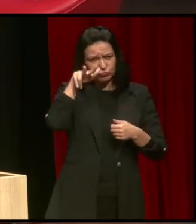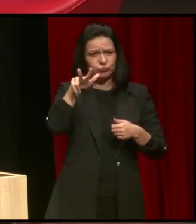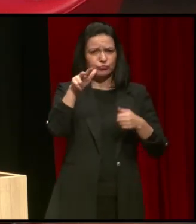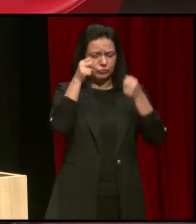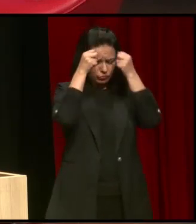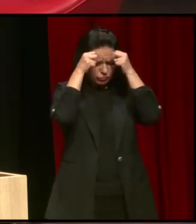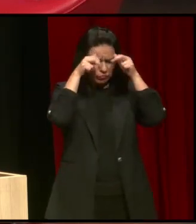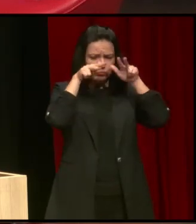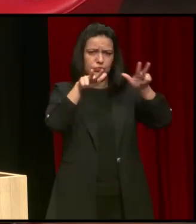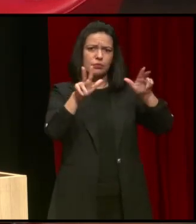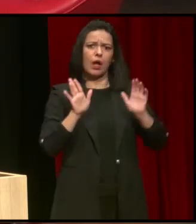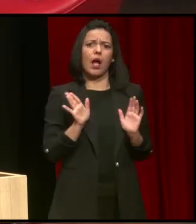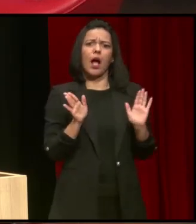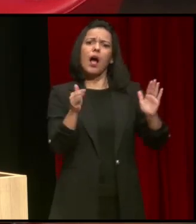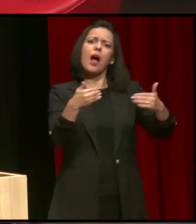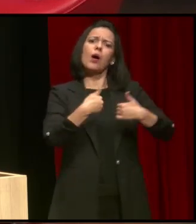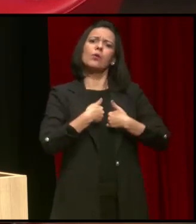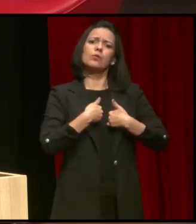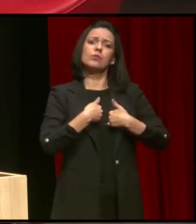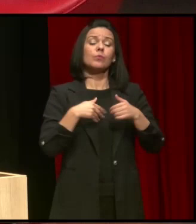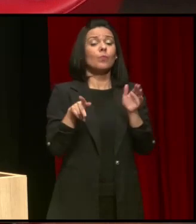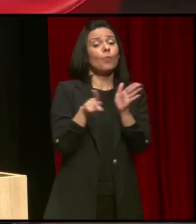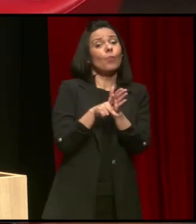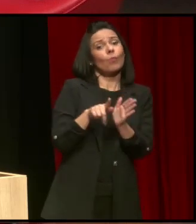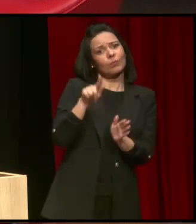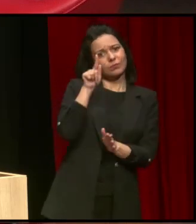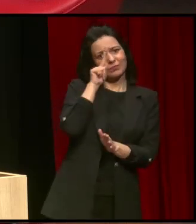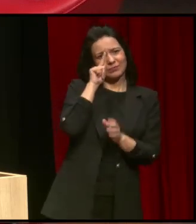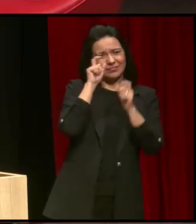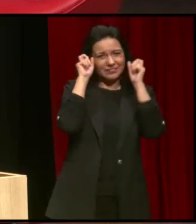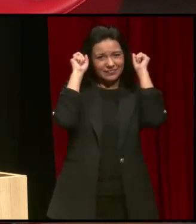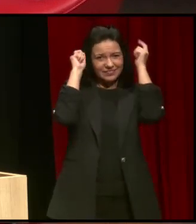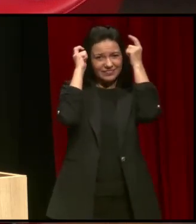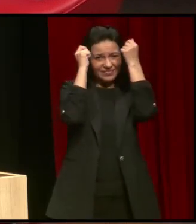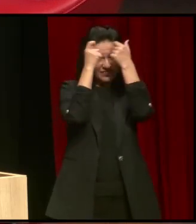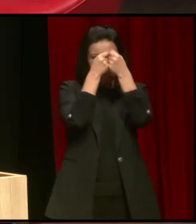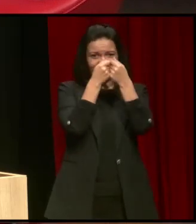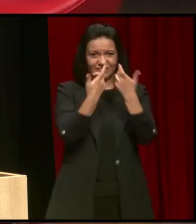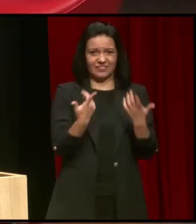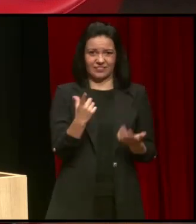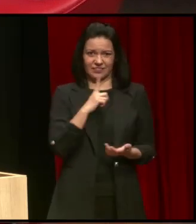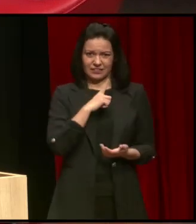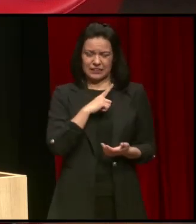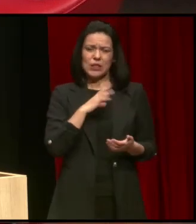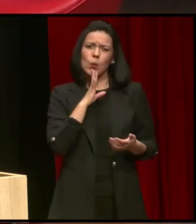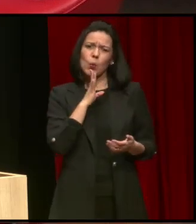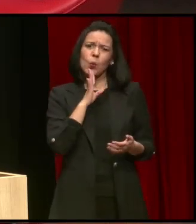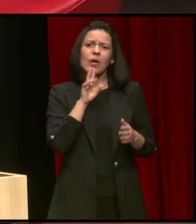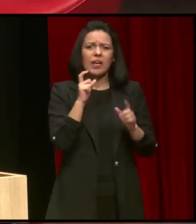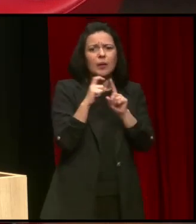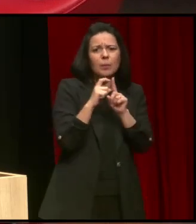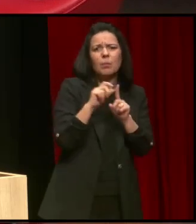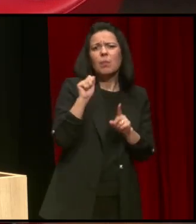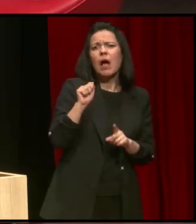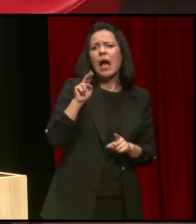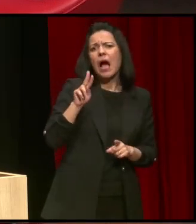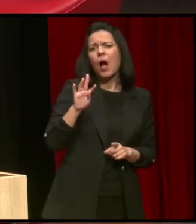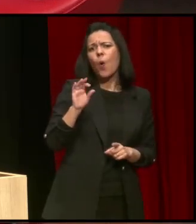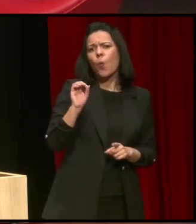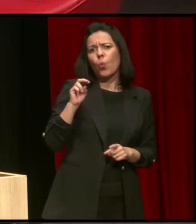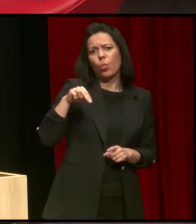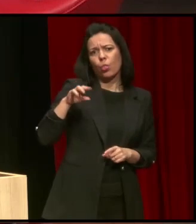né? Autismo vem de uma palavra grega, né? Vocês conhecem a palavra autônomo? O que que é